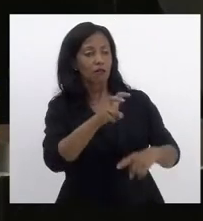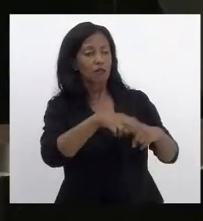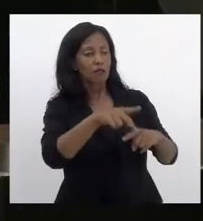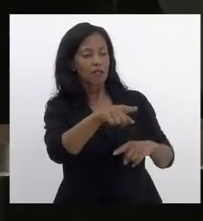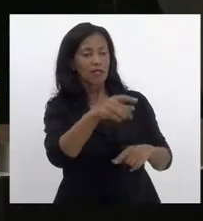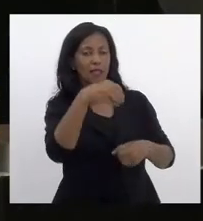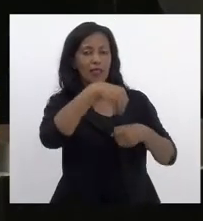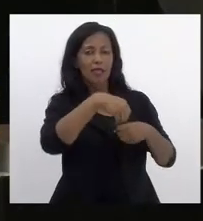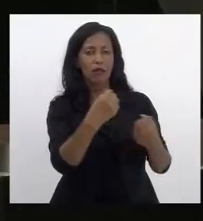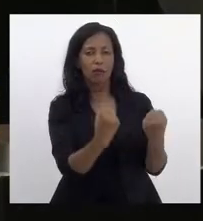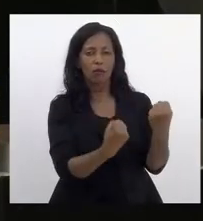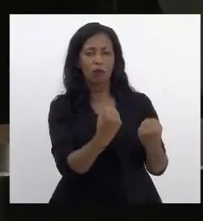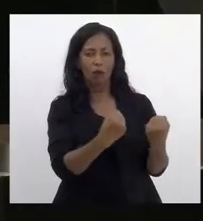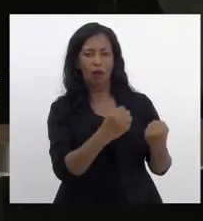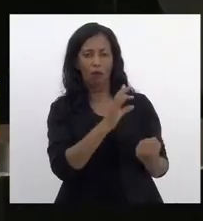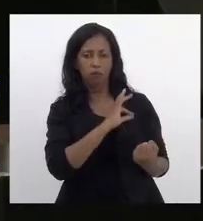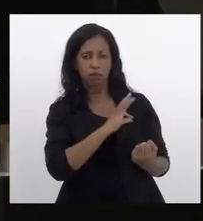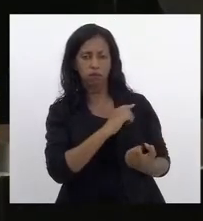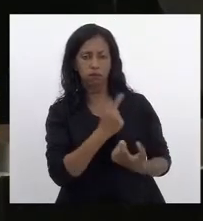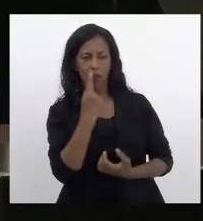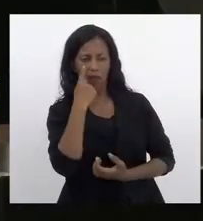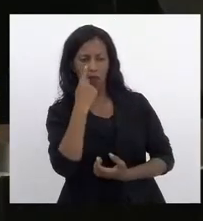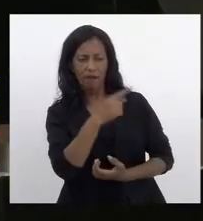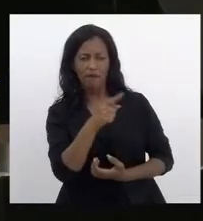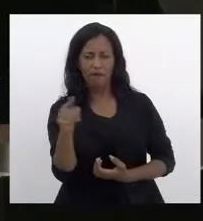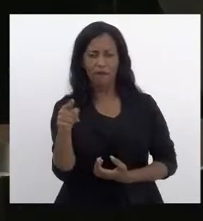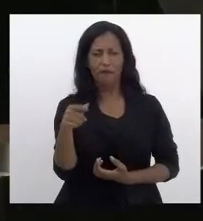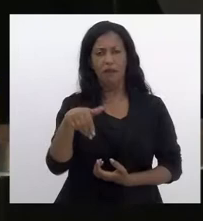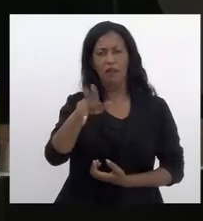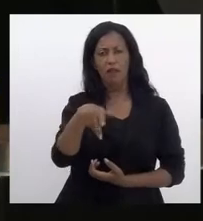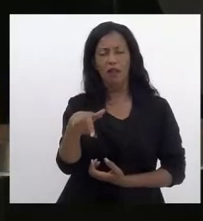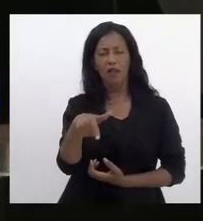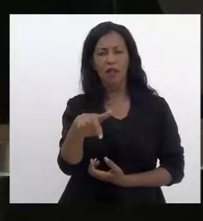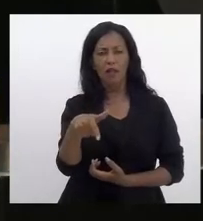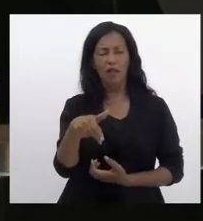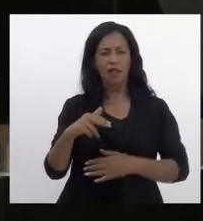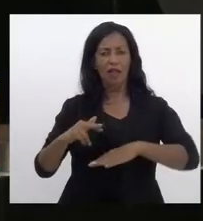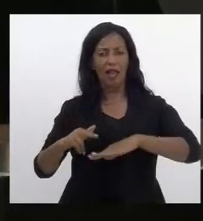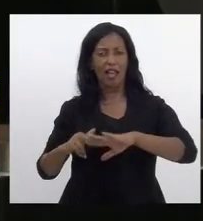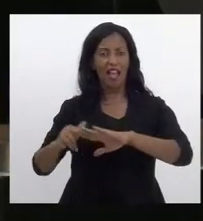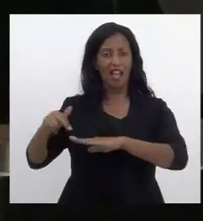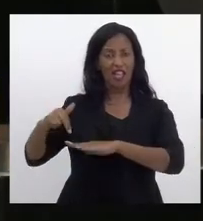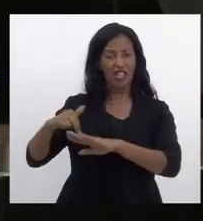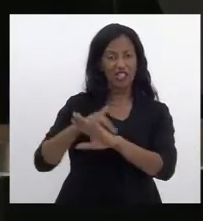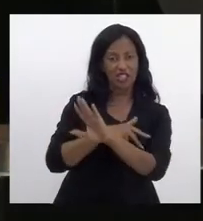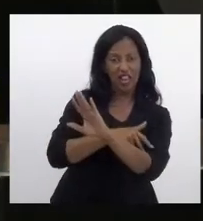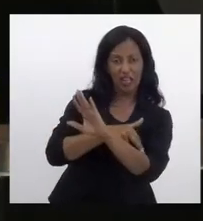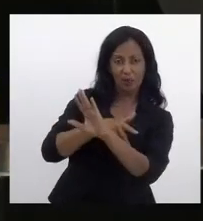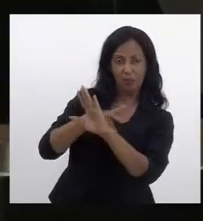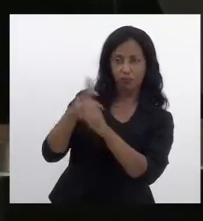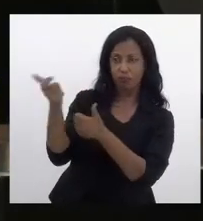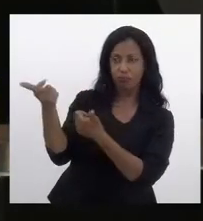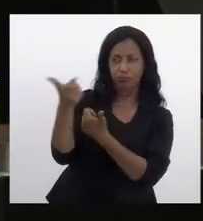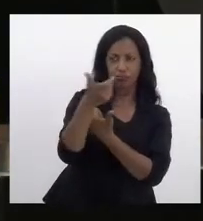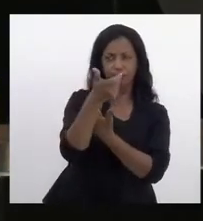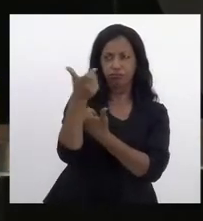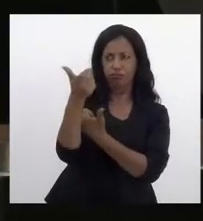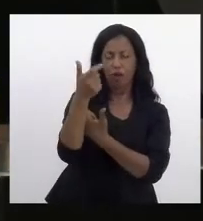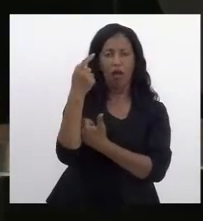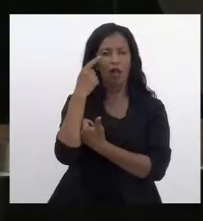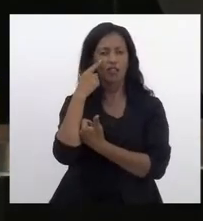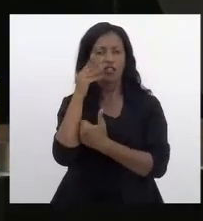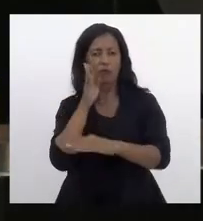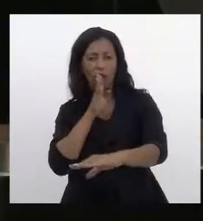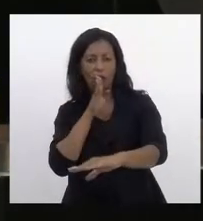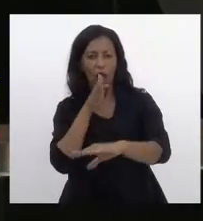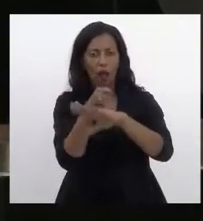na viatura. A gente ouviu quem está manuseando a escada Magigos. A gente ouviu quem entrou no meio do